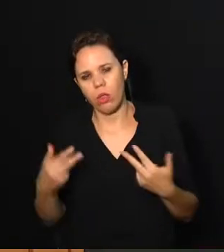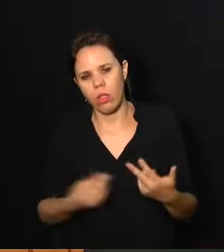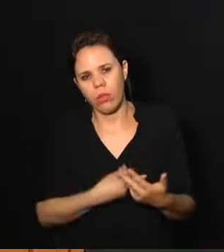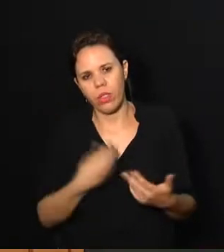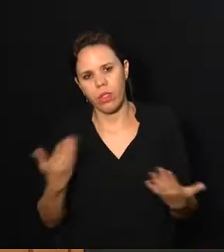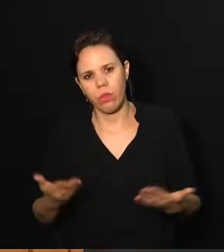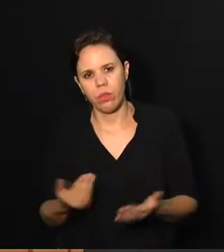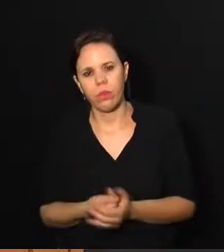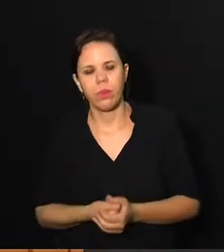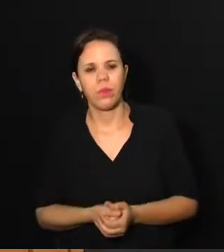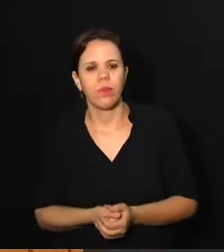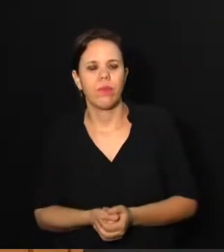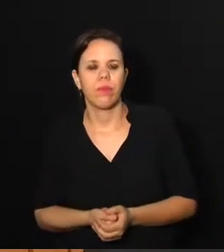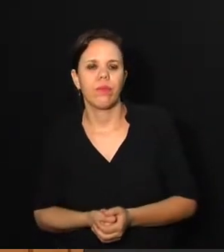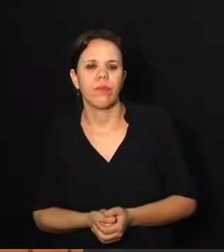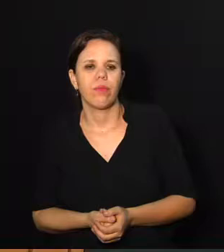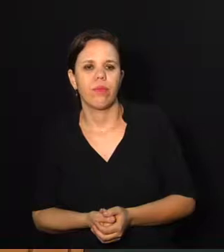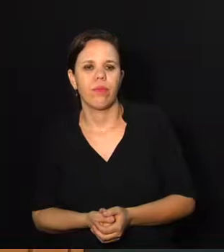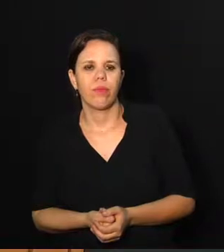hoje.